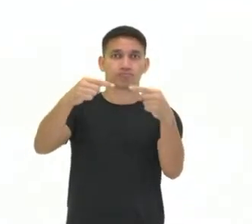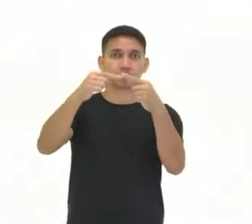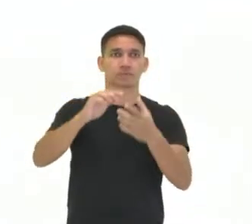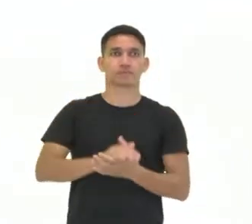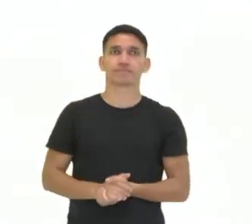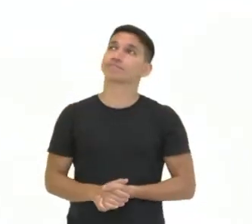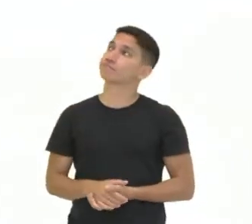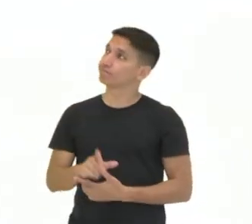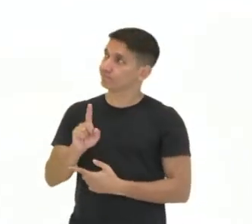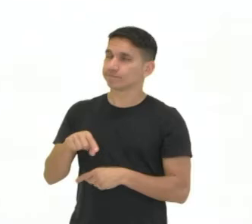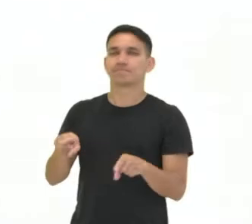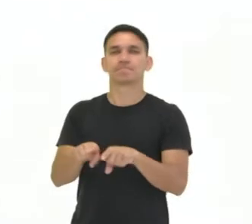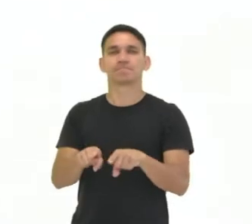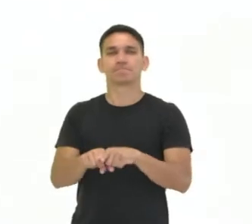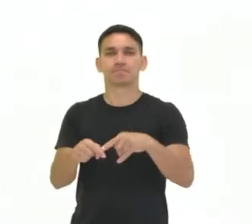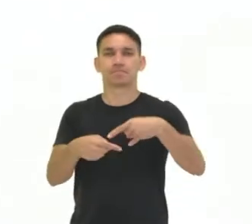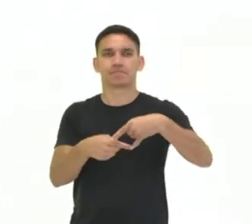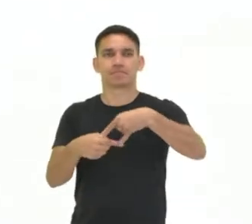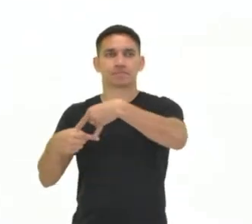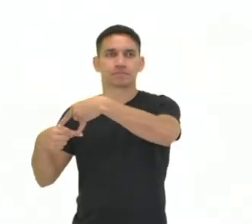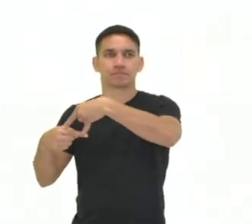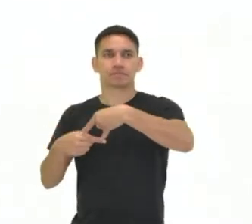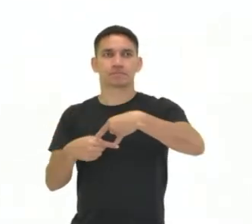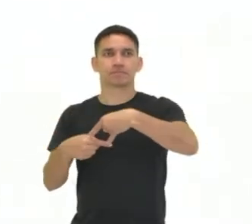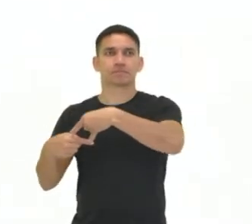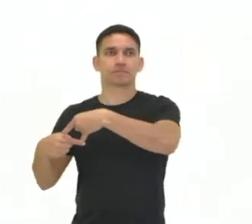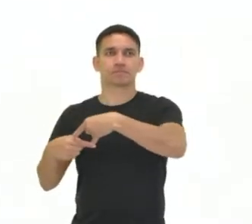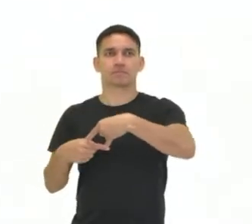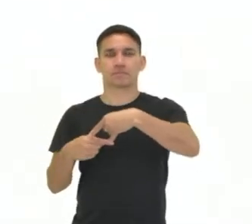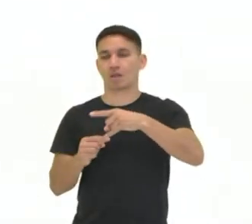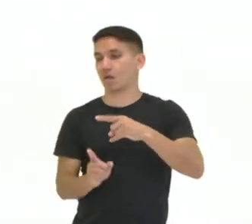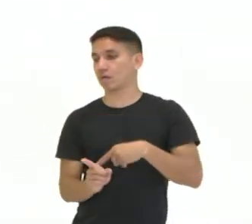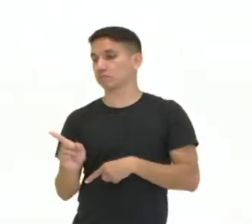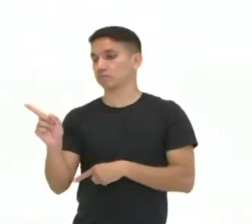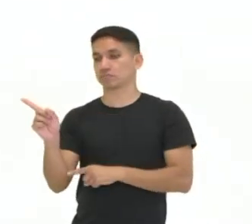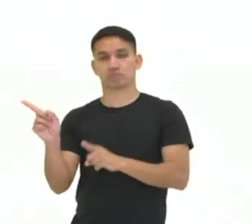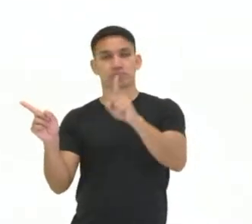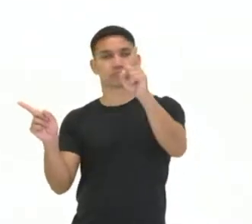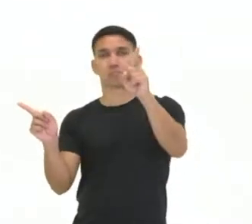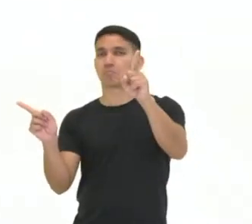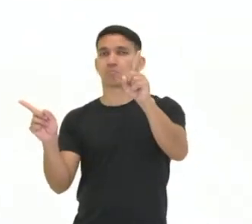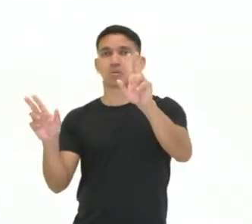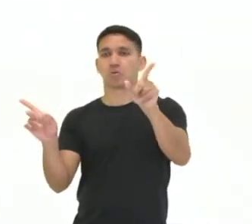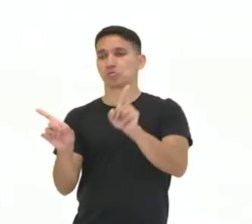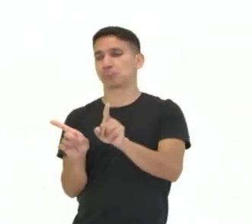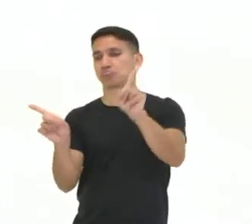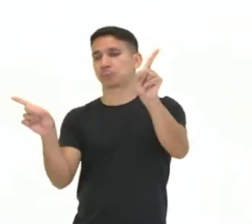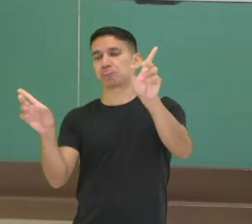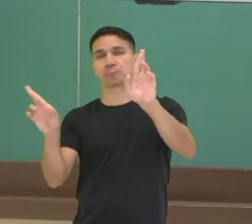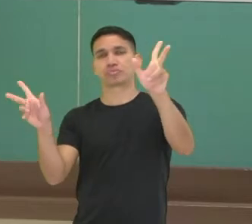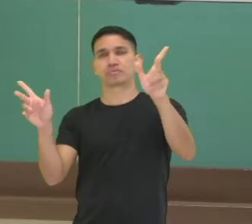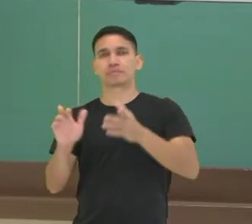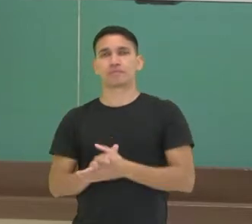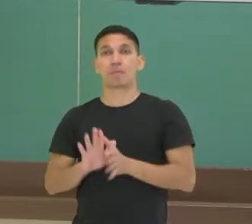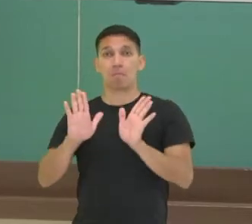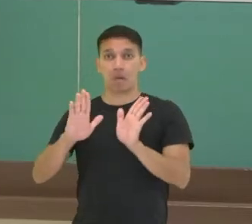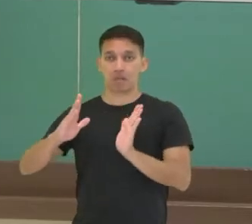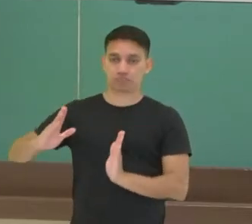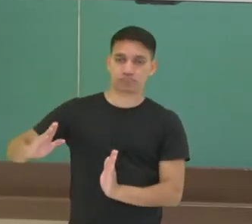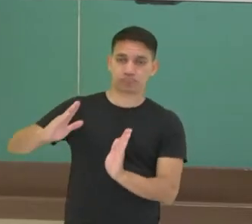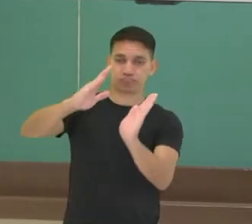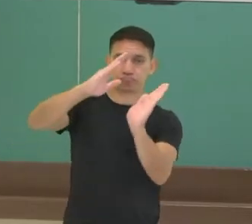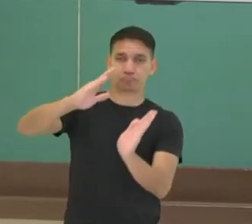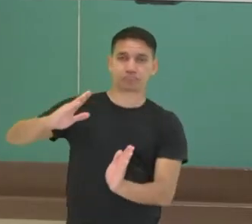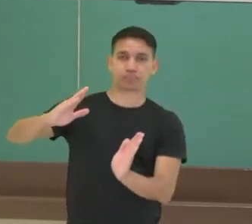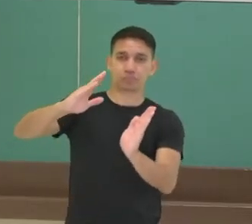Então o G também é um trapézio. Esses aqui não, né? Ó, esse aqui vai para um lado, esse aqui vai para o outro lado, então eles não são paralelos. A G, então, é